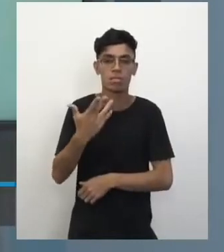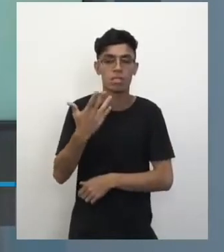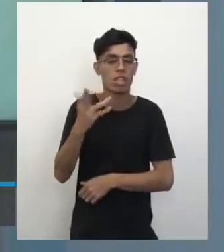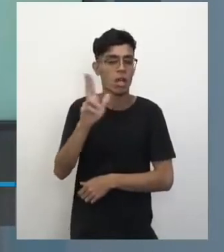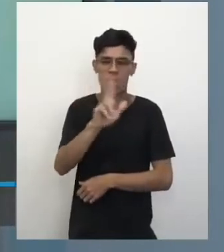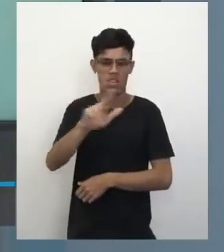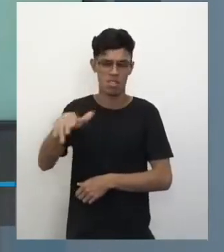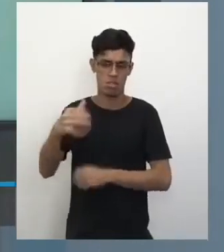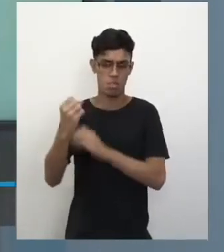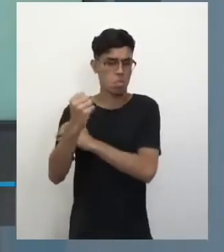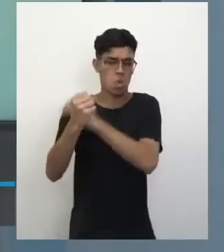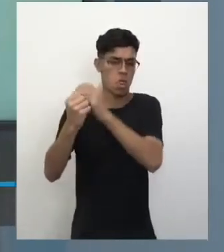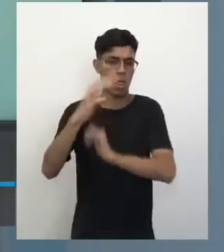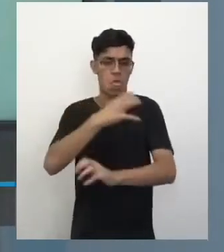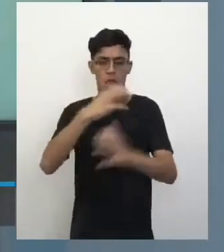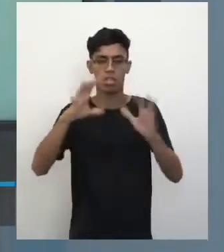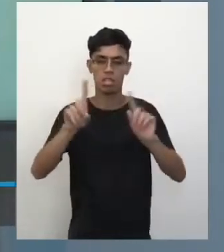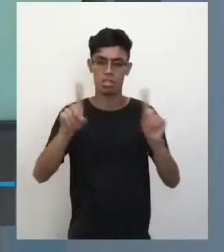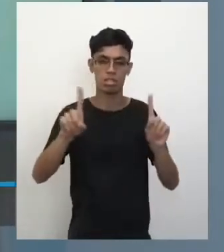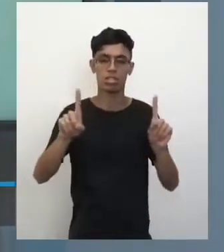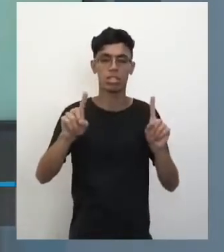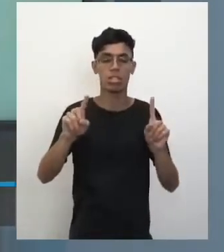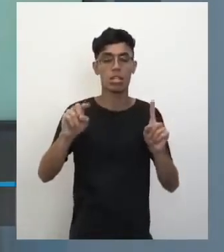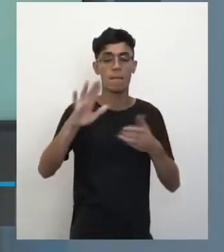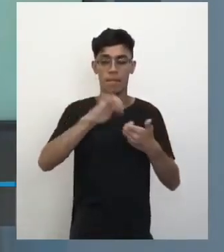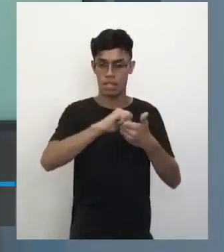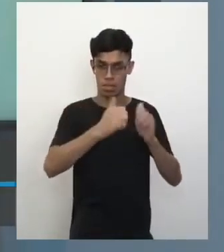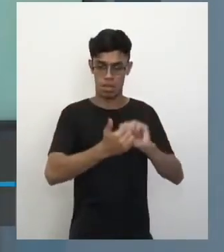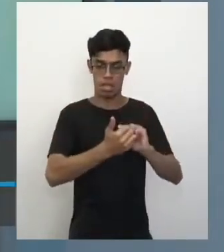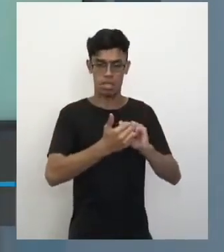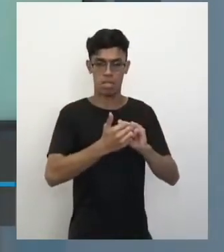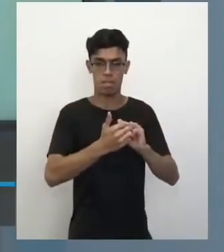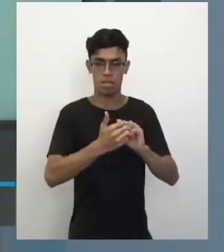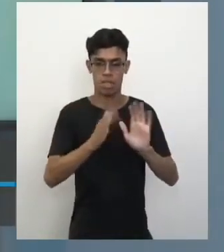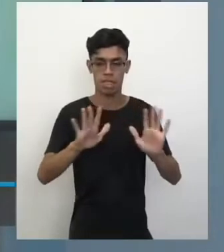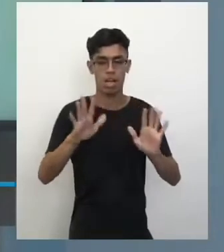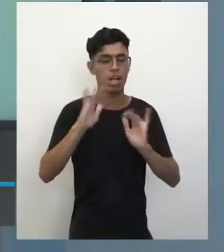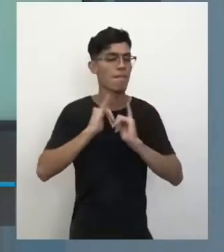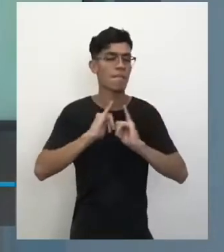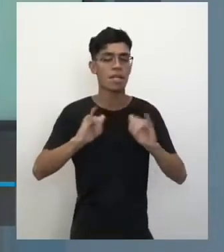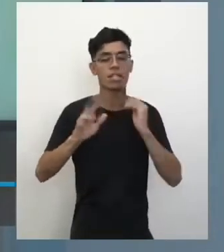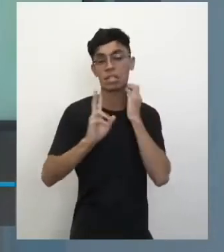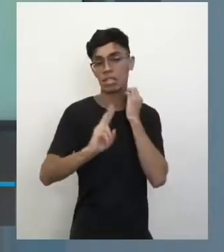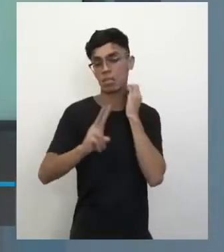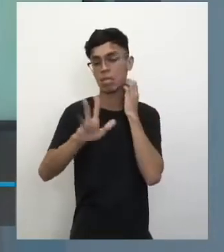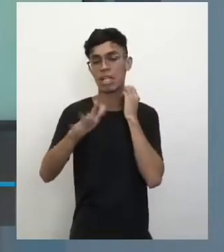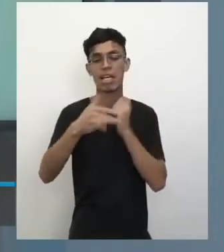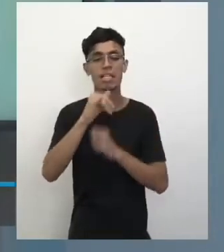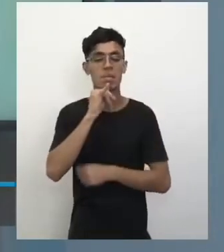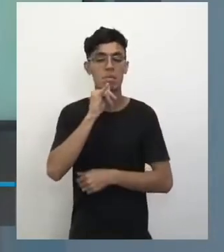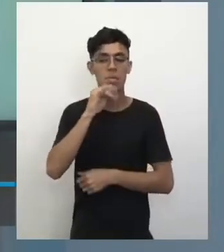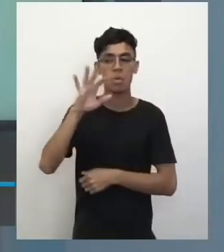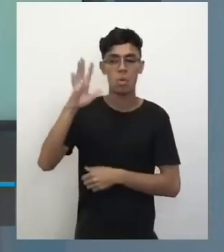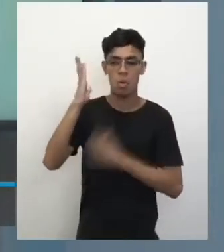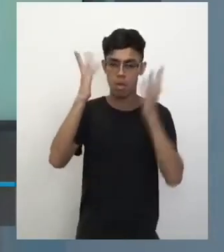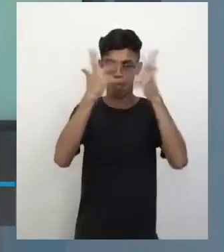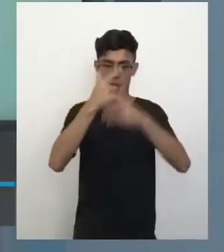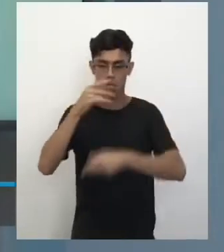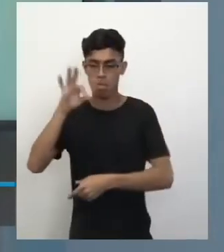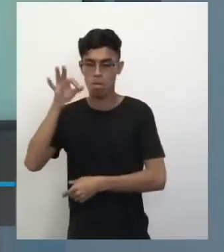forte, tá? Porque senão a gente não tinha formiga, né? É o mais bem adaptado. Eu sempre falo isso, é só a gente lembrar do inseto. O inseto ele não